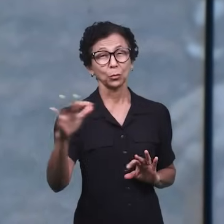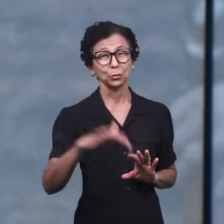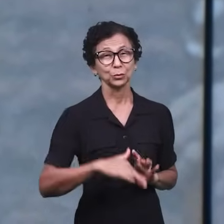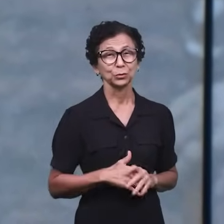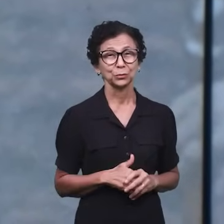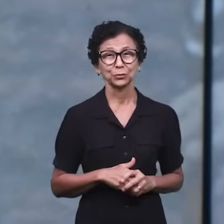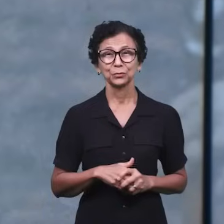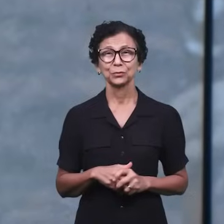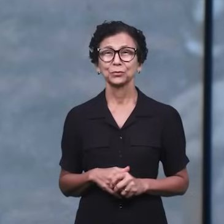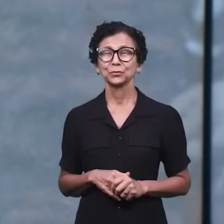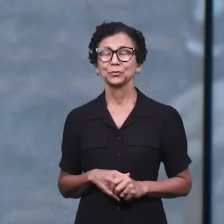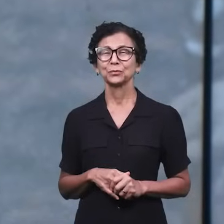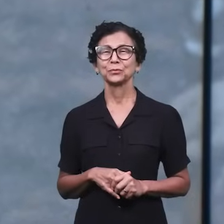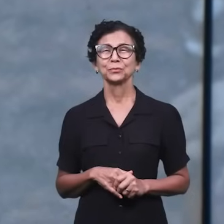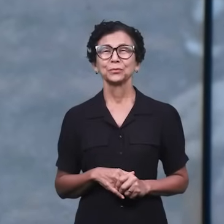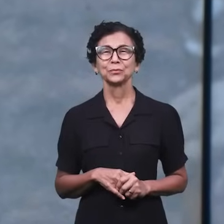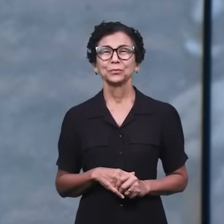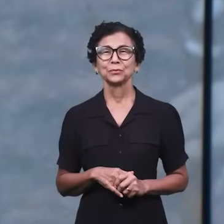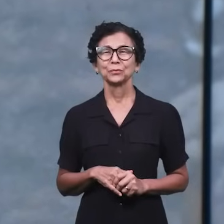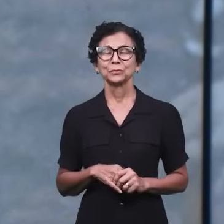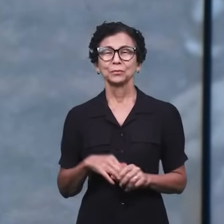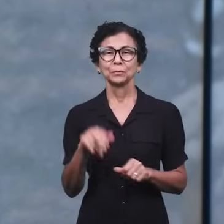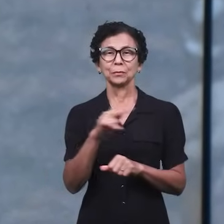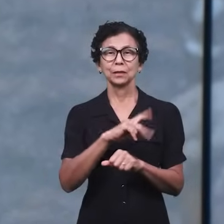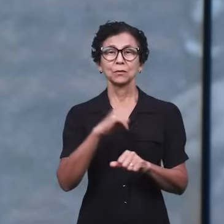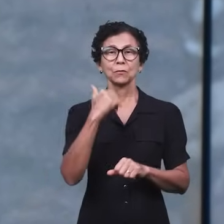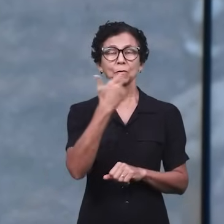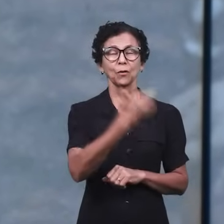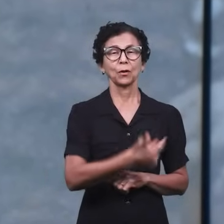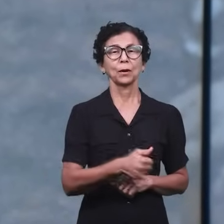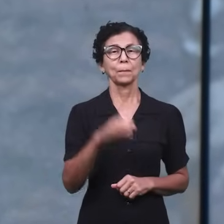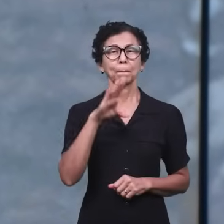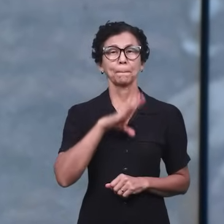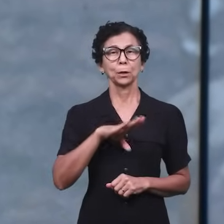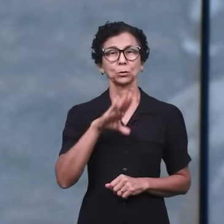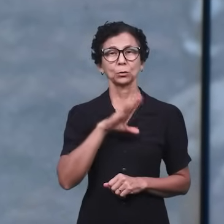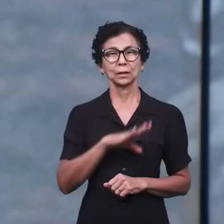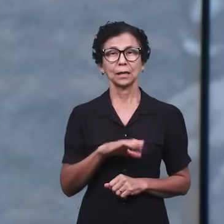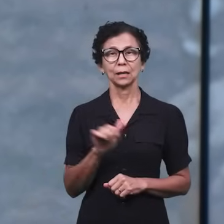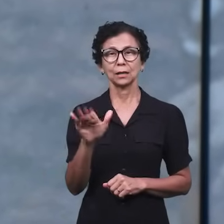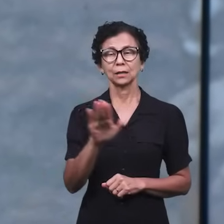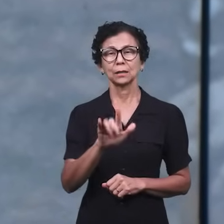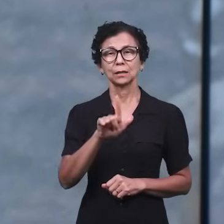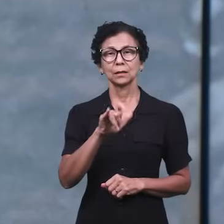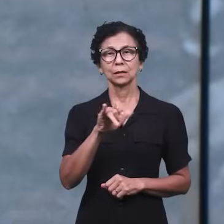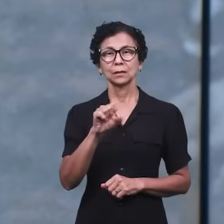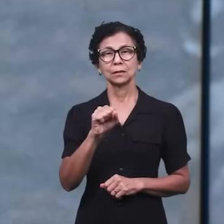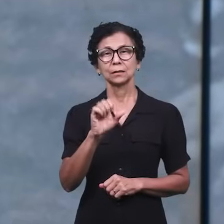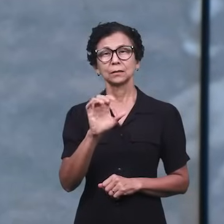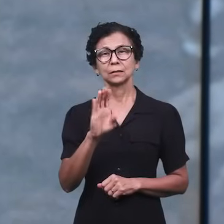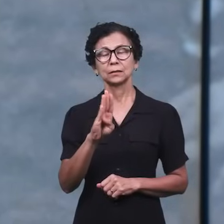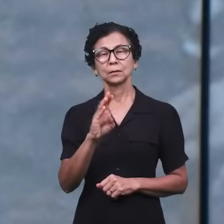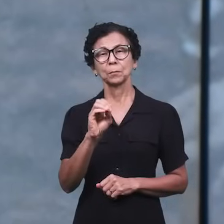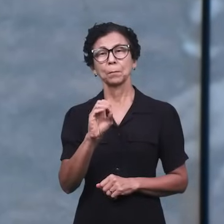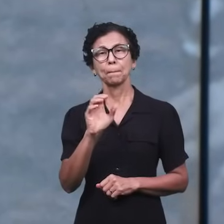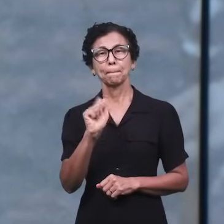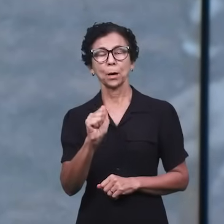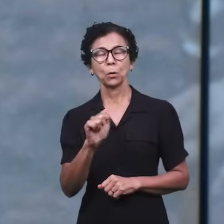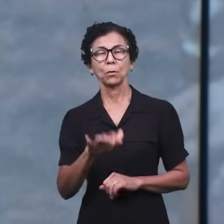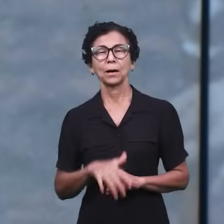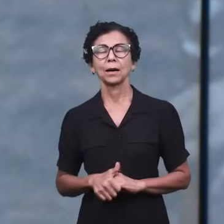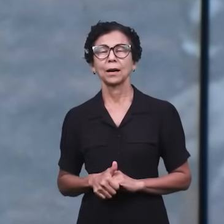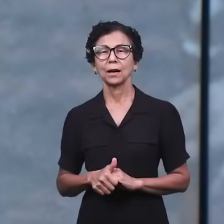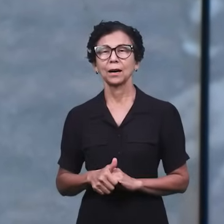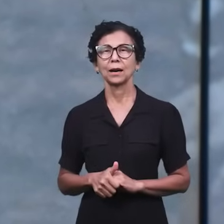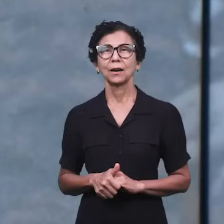pode dizer assim do outro lado do Atlântico lá de Portugal de Lisboa e quem vai mandar a sua experiência é a nossa